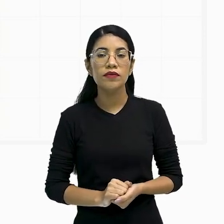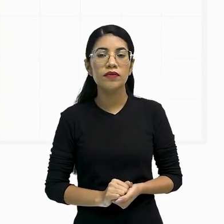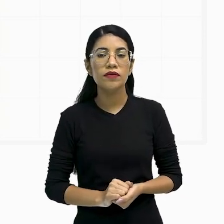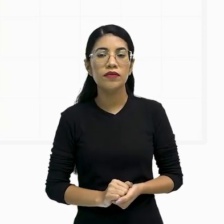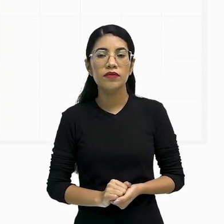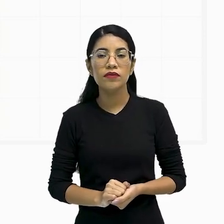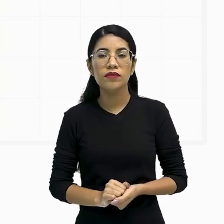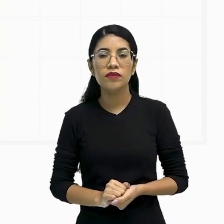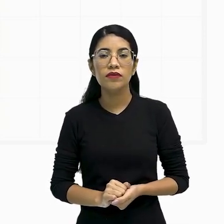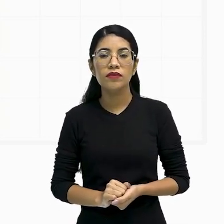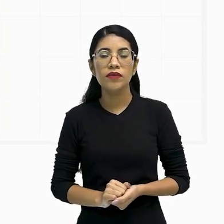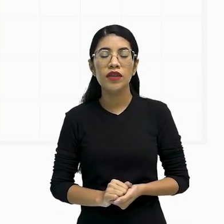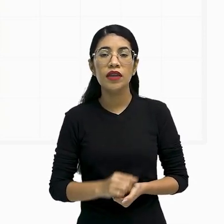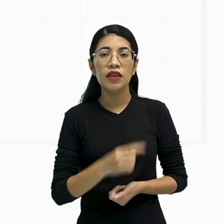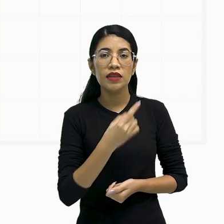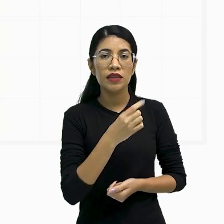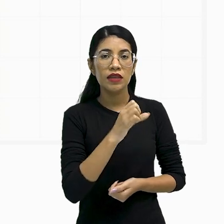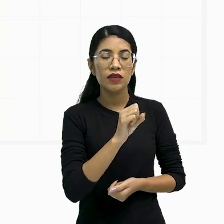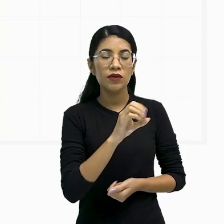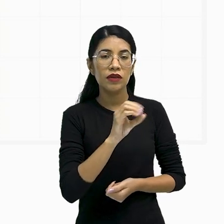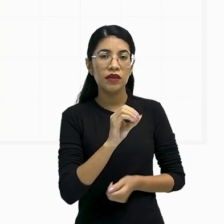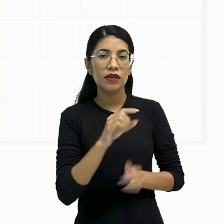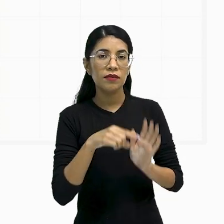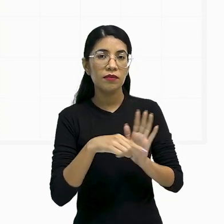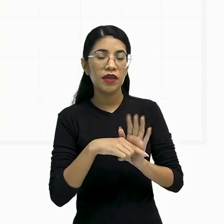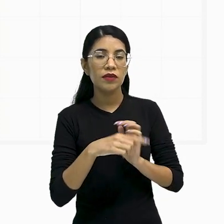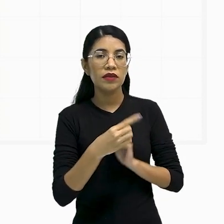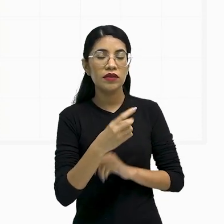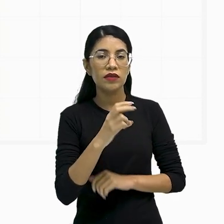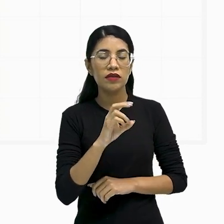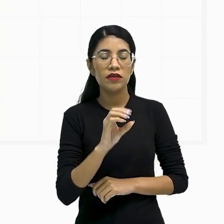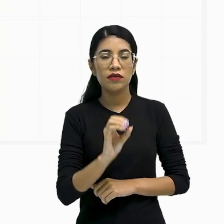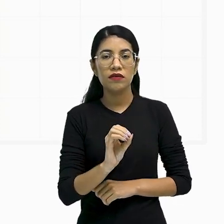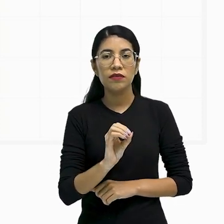180 menos 150, né?